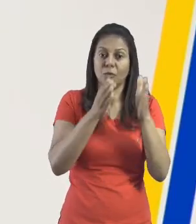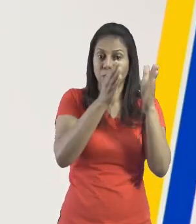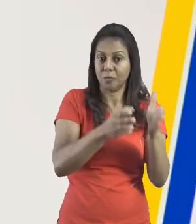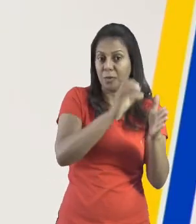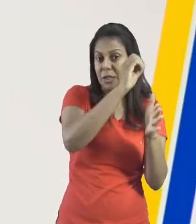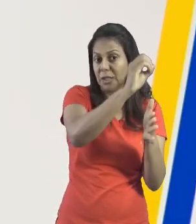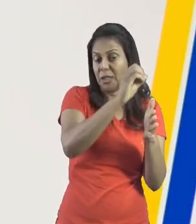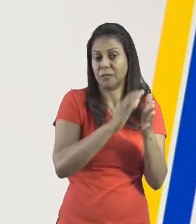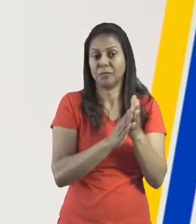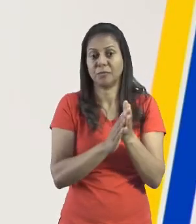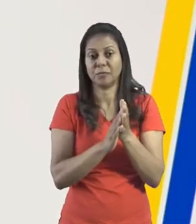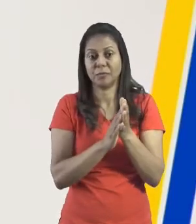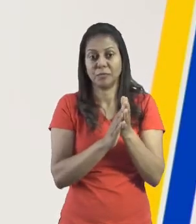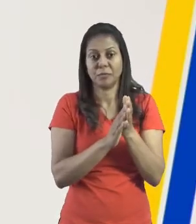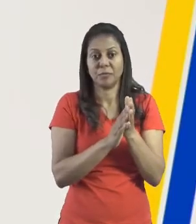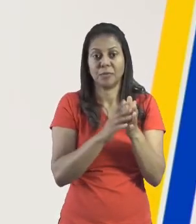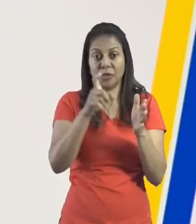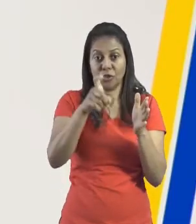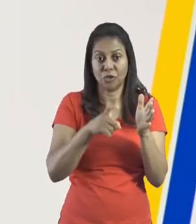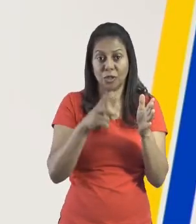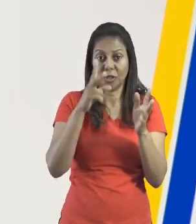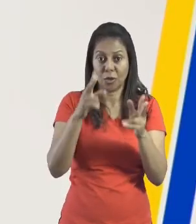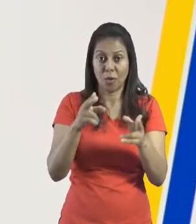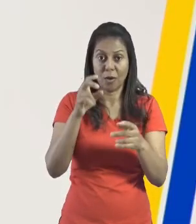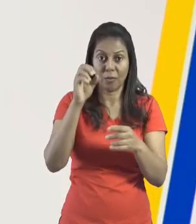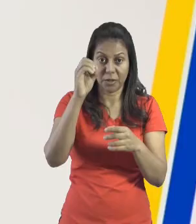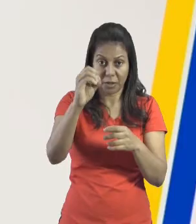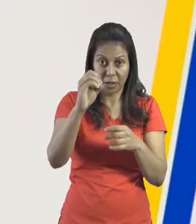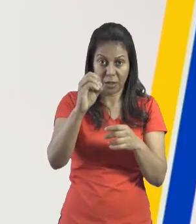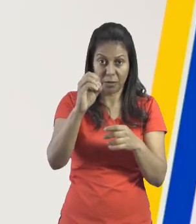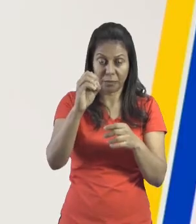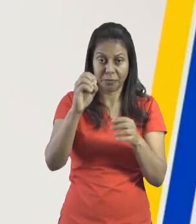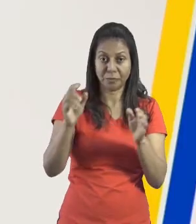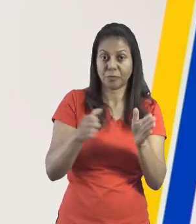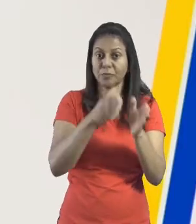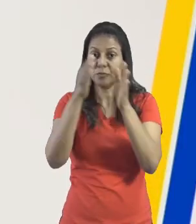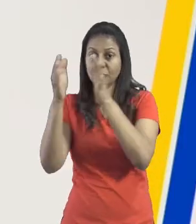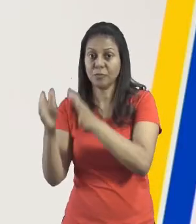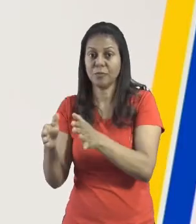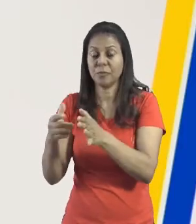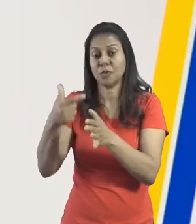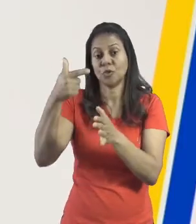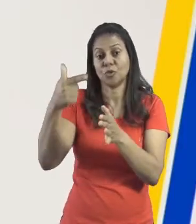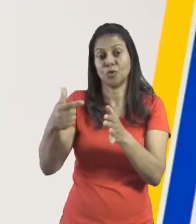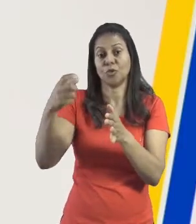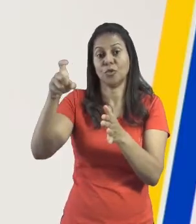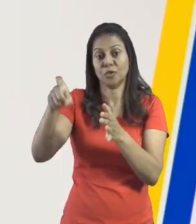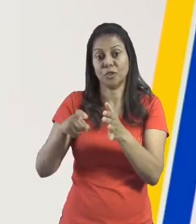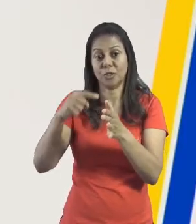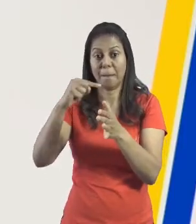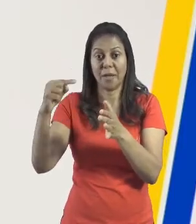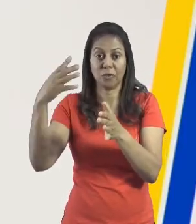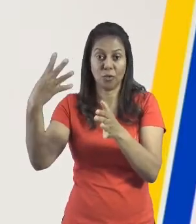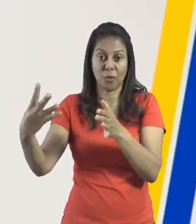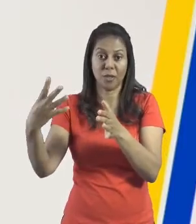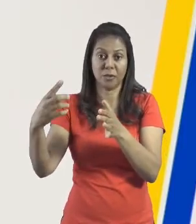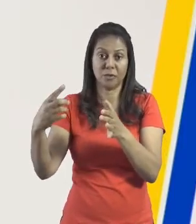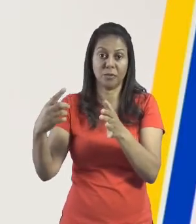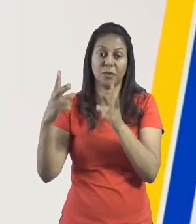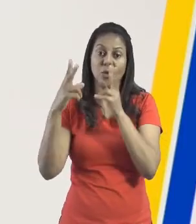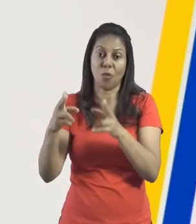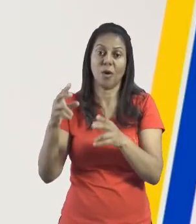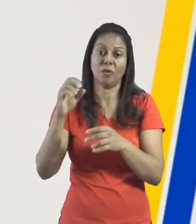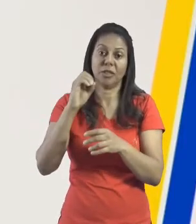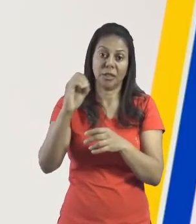zero, ou seja, x igual a zero, ou o segundo fator, que é 2x menos 4, igual a zero.